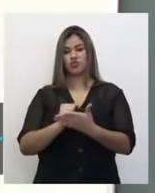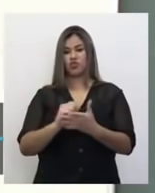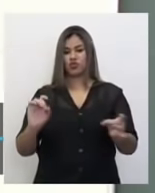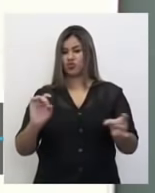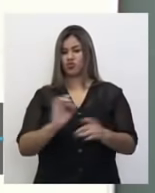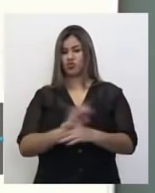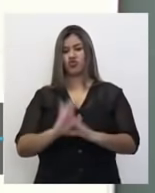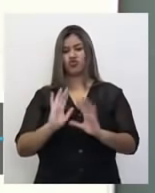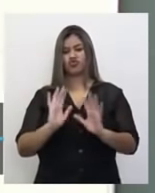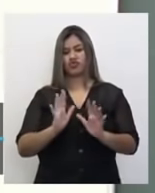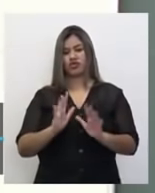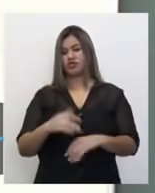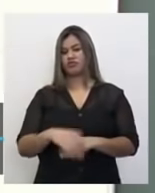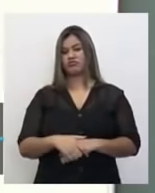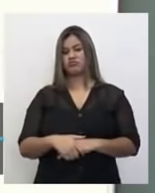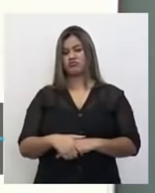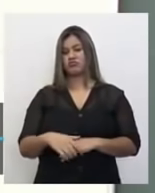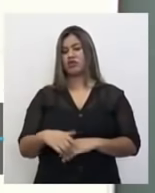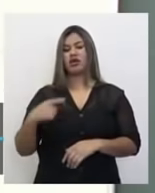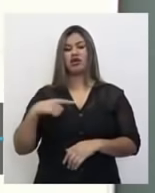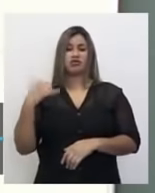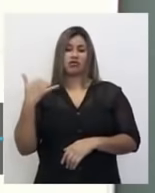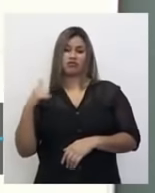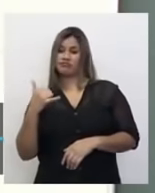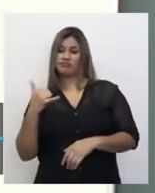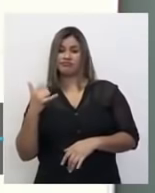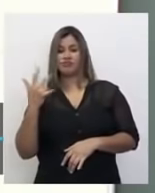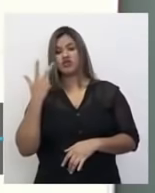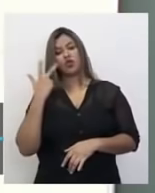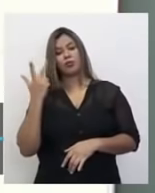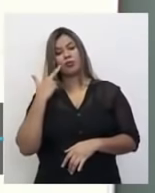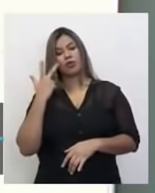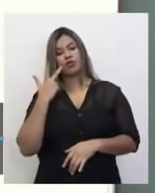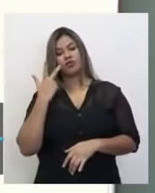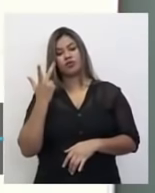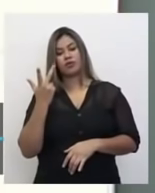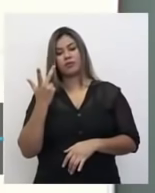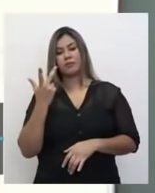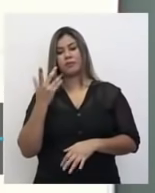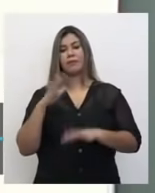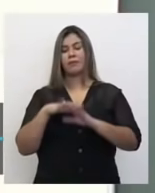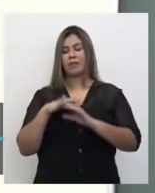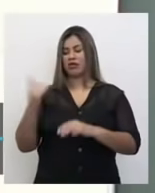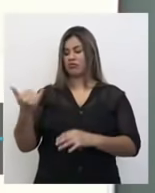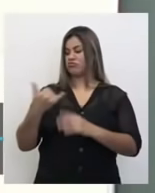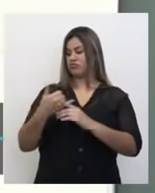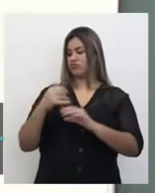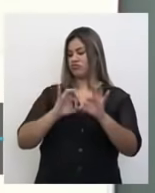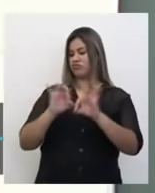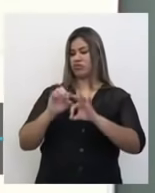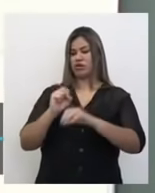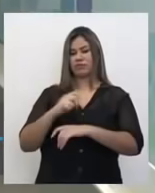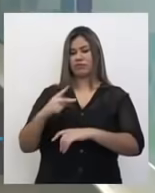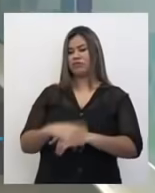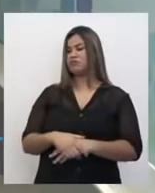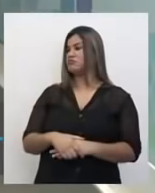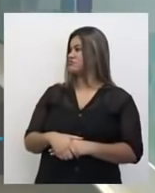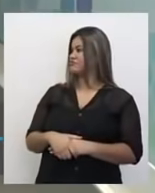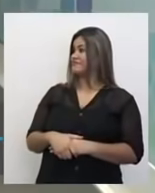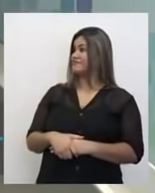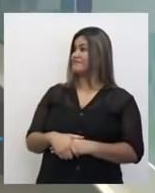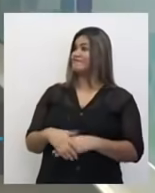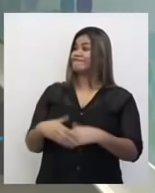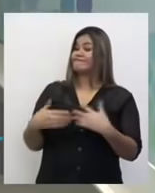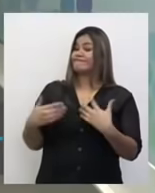você. Até aí eu posso falar: "Gente, eu tenho um celular, tá?", mas se você me der e falar assim, "Faz um aplicativo, eu vou olhar para você e falar: